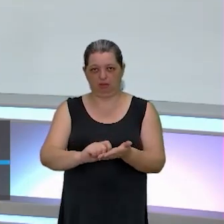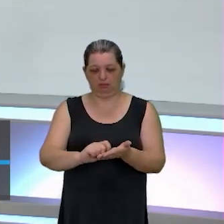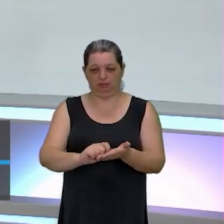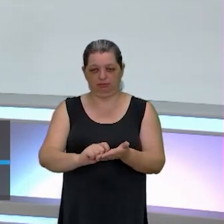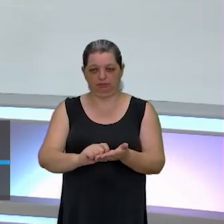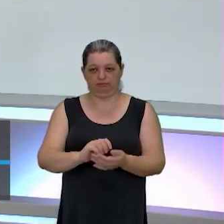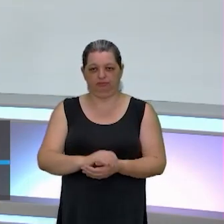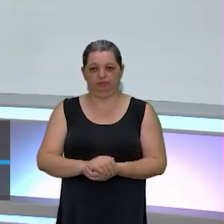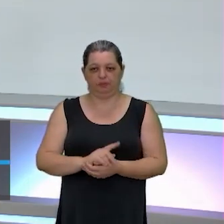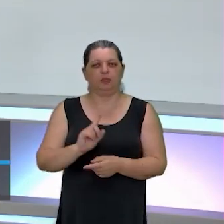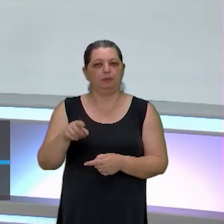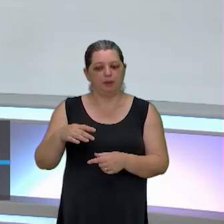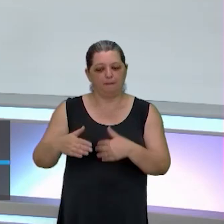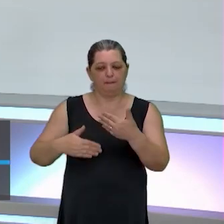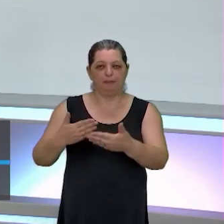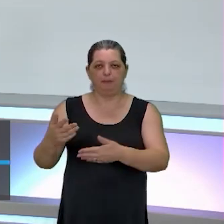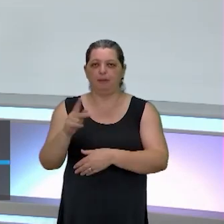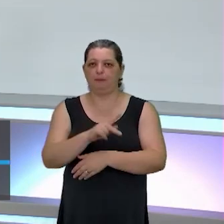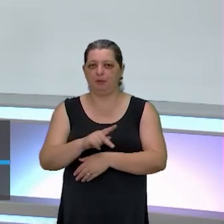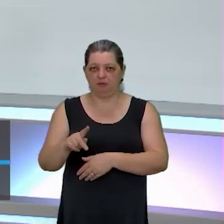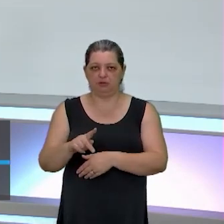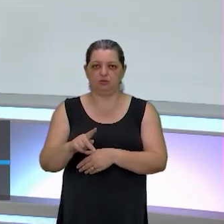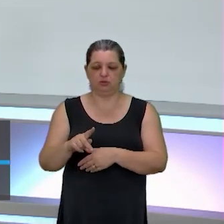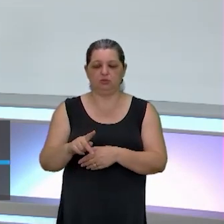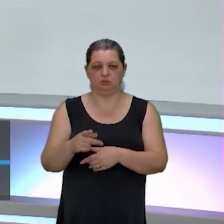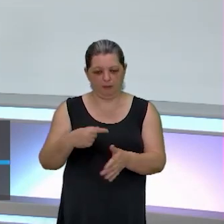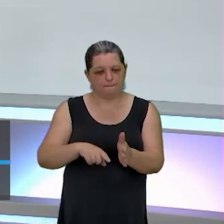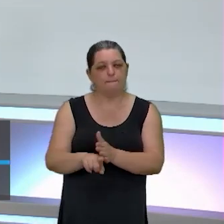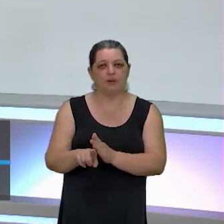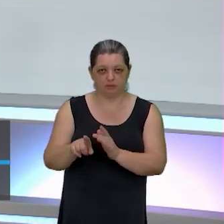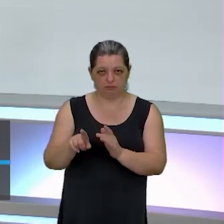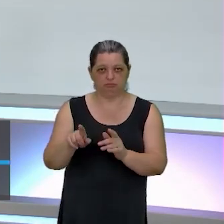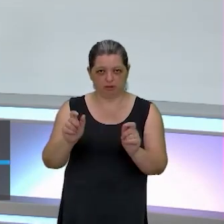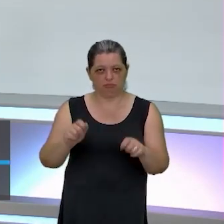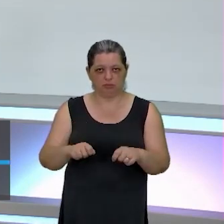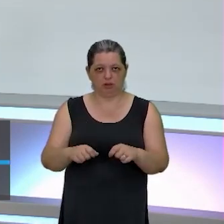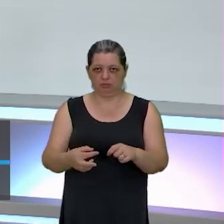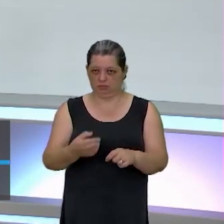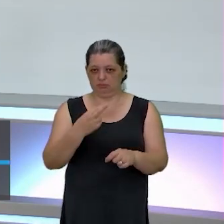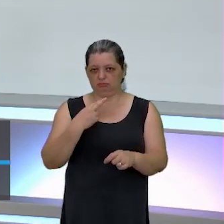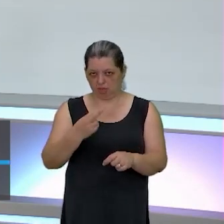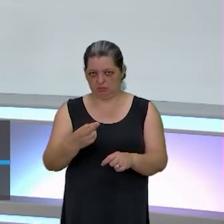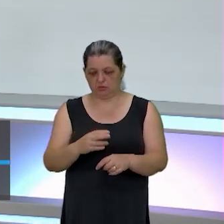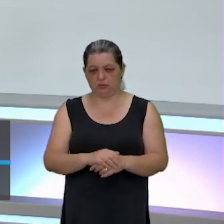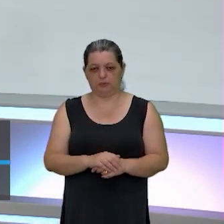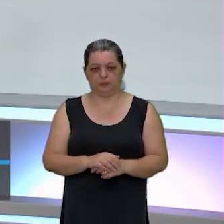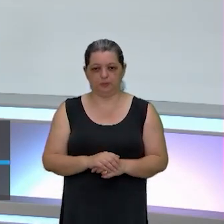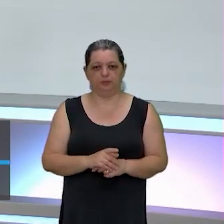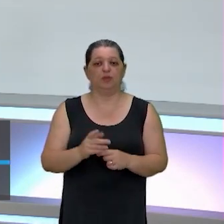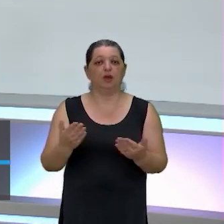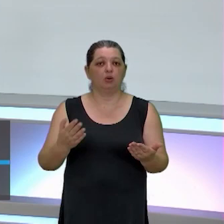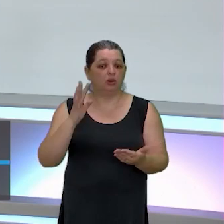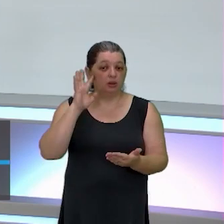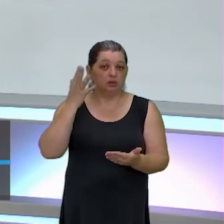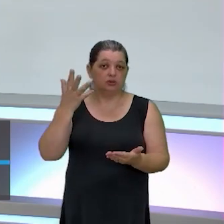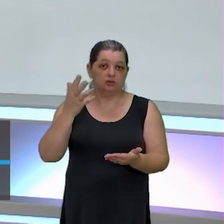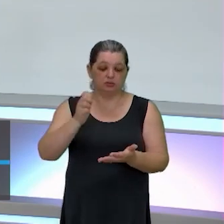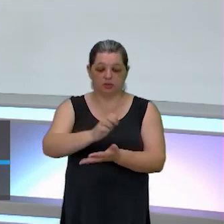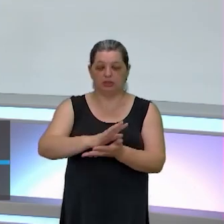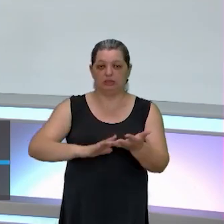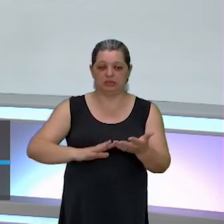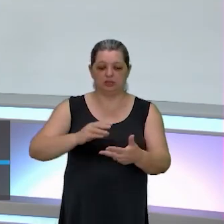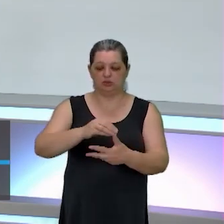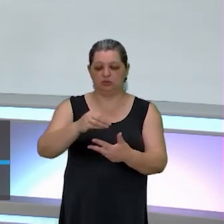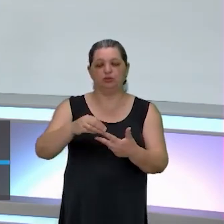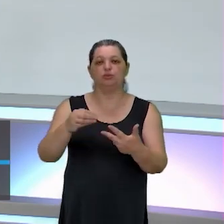aí vai tirando com o decorrer com seus professores tá e Anote resolva os exercícios do